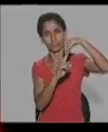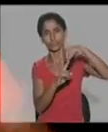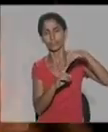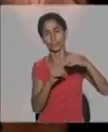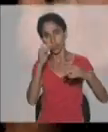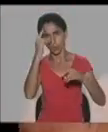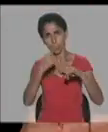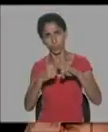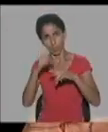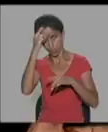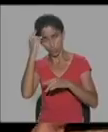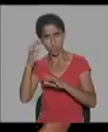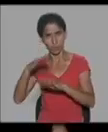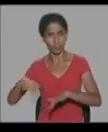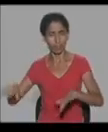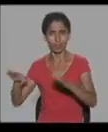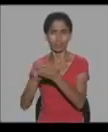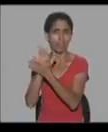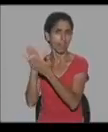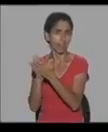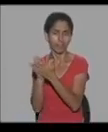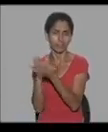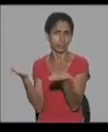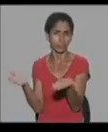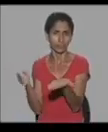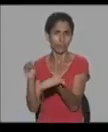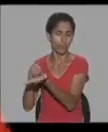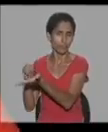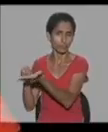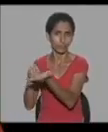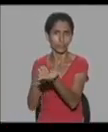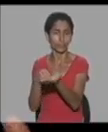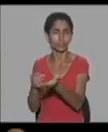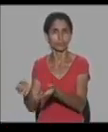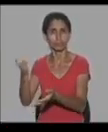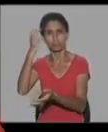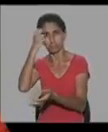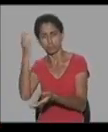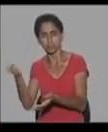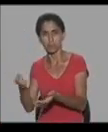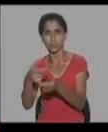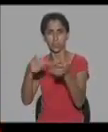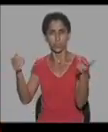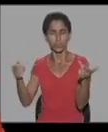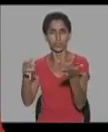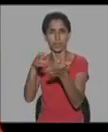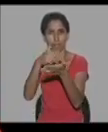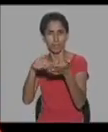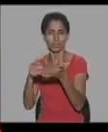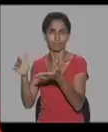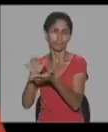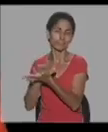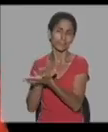referência das pessoas que não tinham espaço também, né? Então foi um ciclo